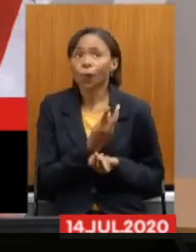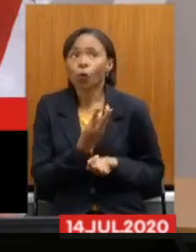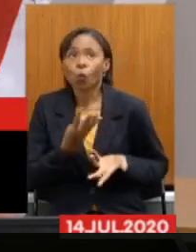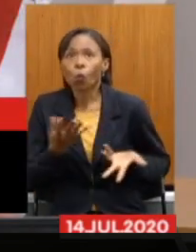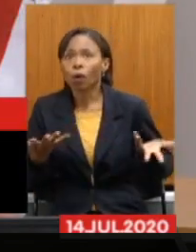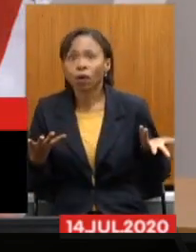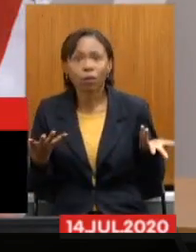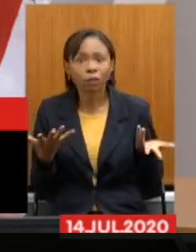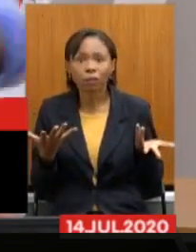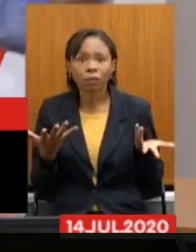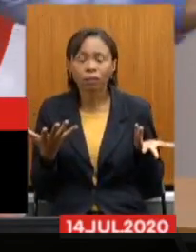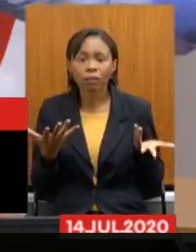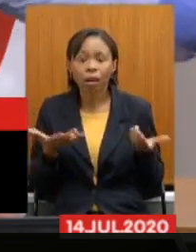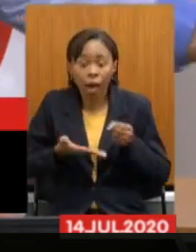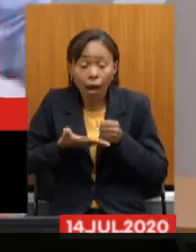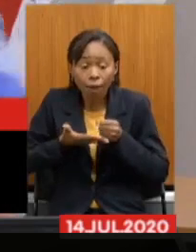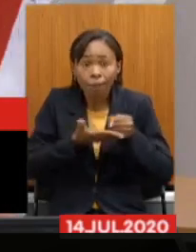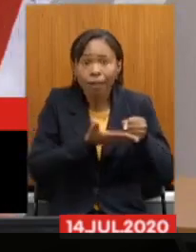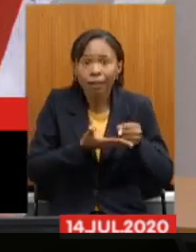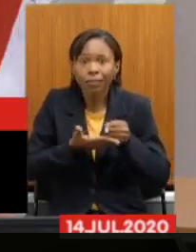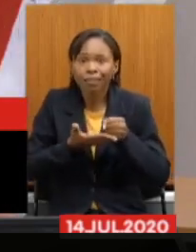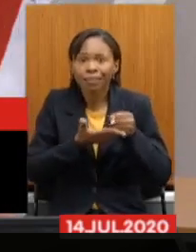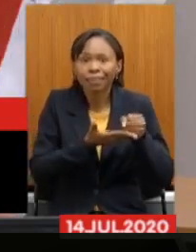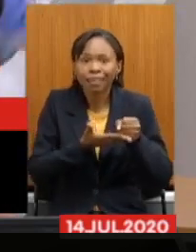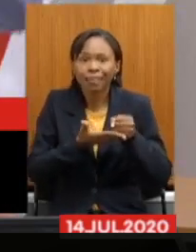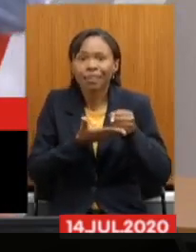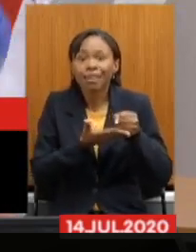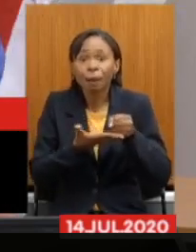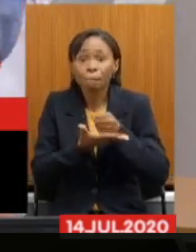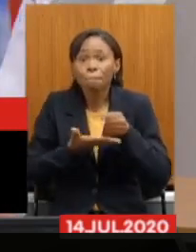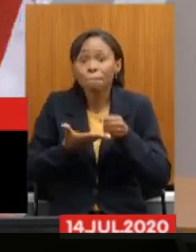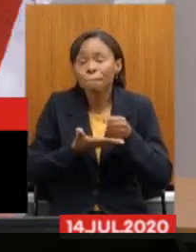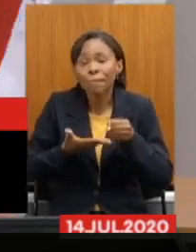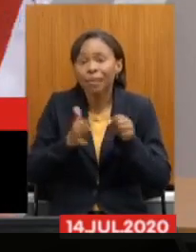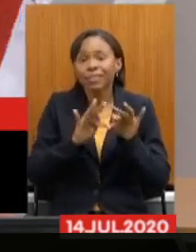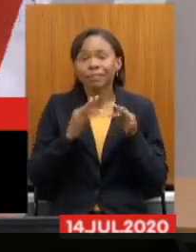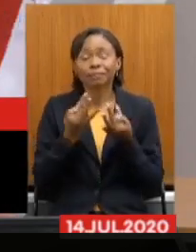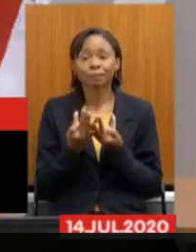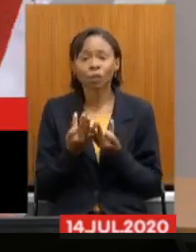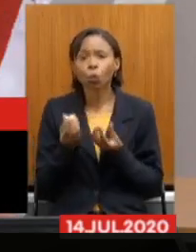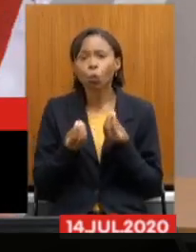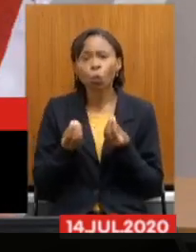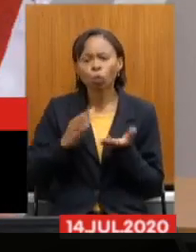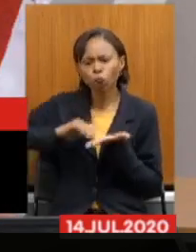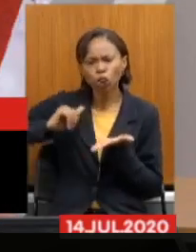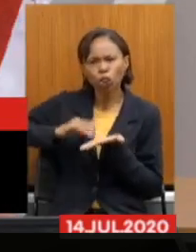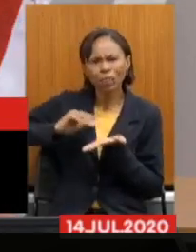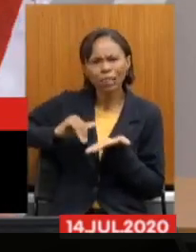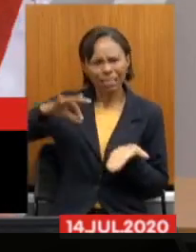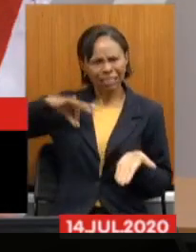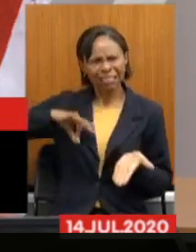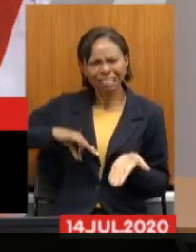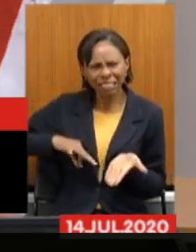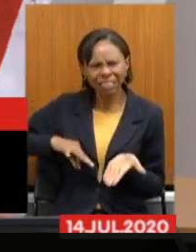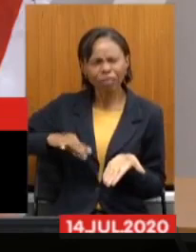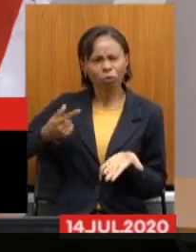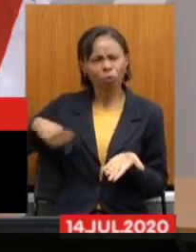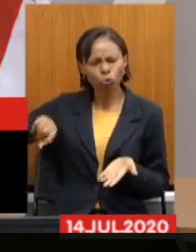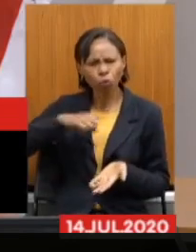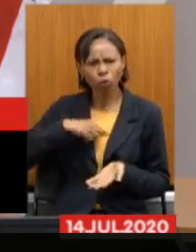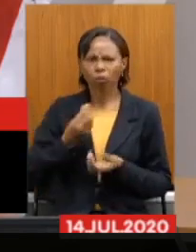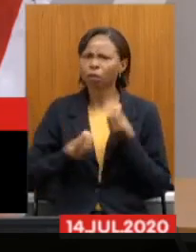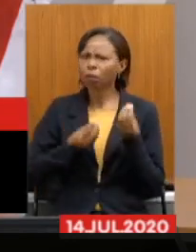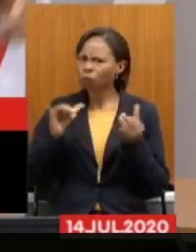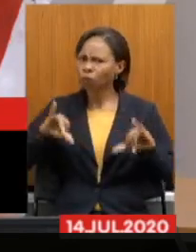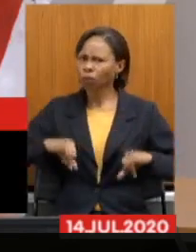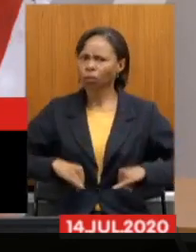família, você é arrimo de N famílias dele próxima. Então, tirar o pão de cada dia nosso, isso é ferir, sim, senhores. Foi